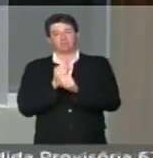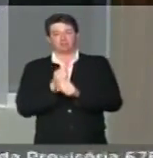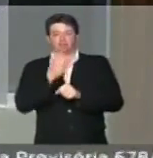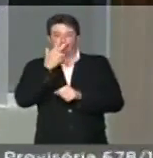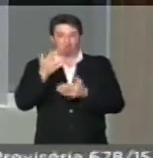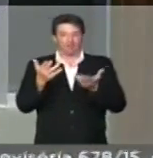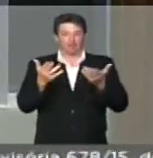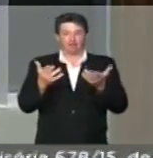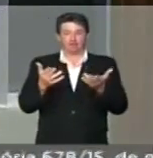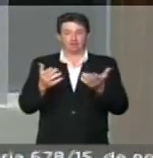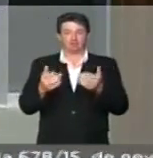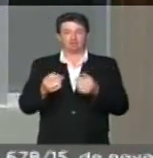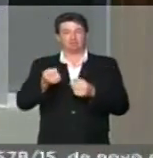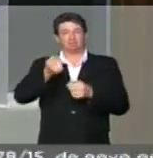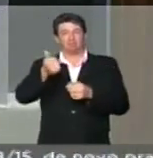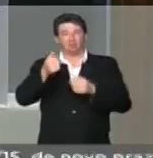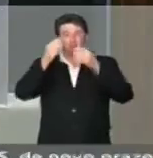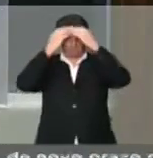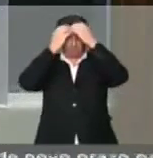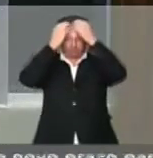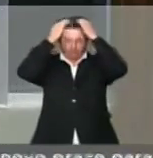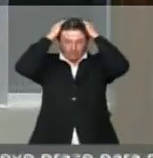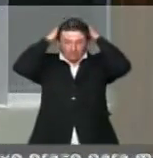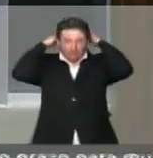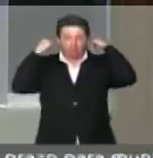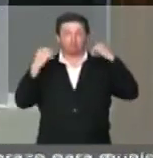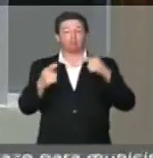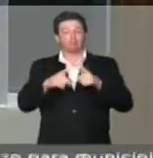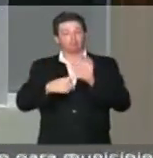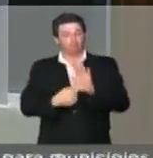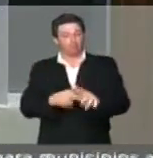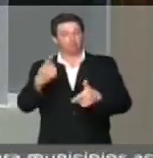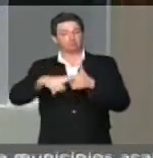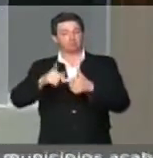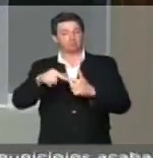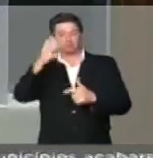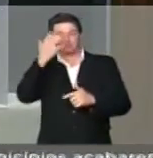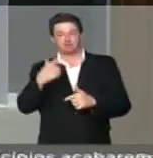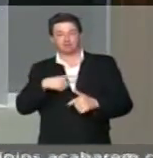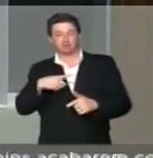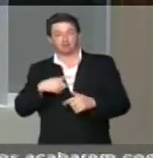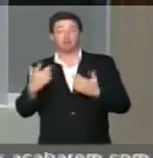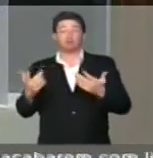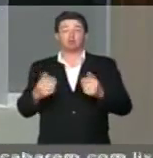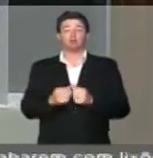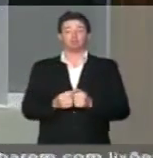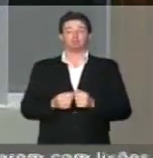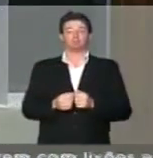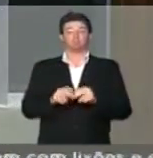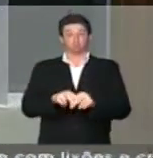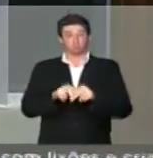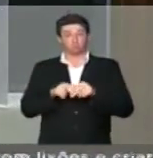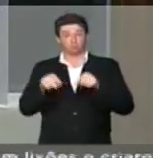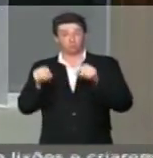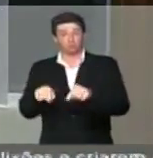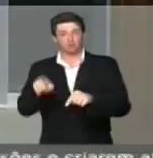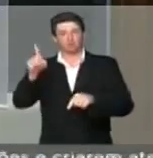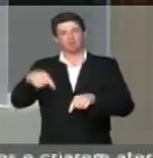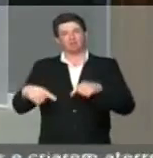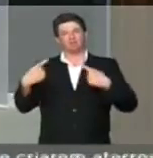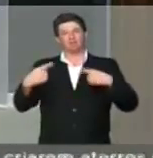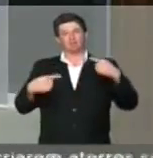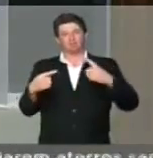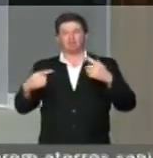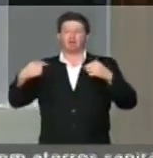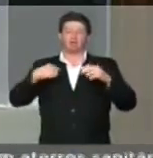que irrelevantes, ela revela muito essa situação. Então, diante disso, como é um debate, eu